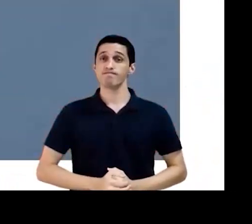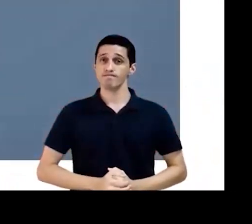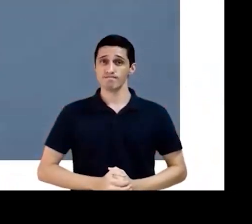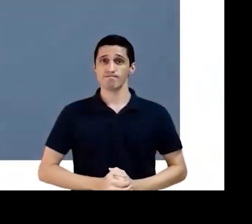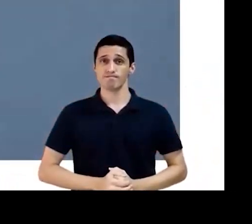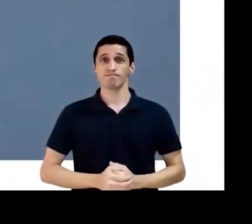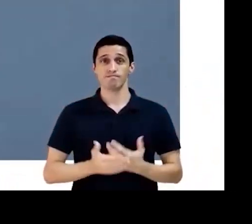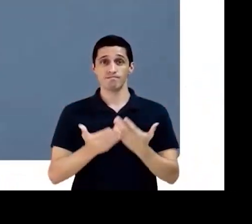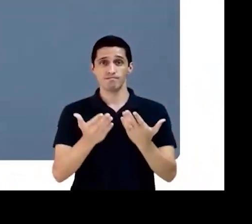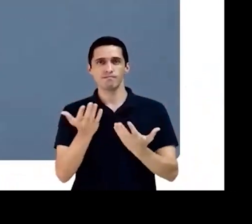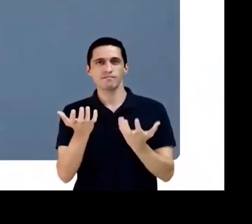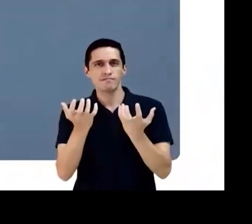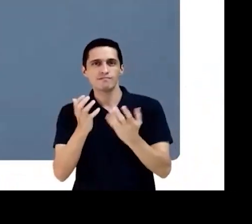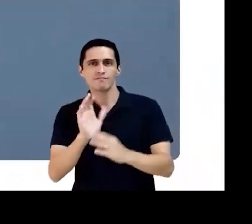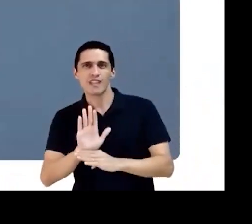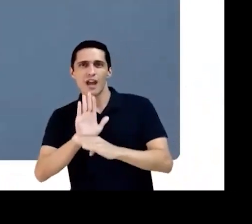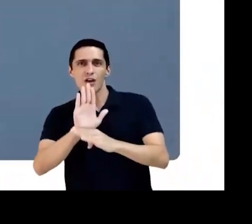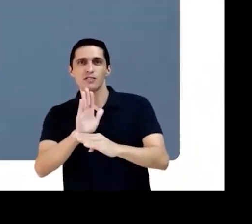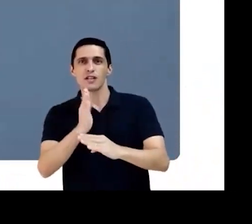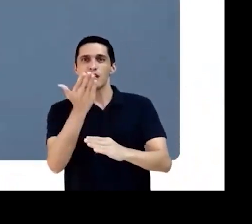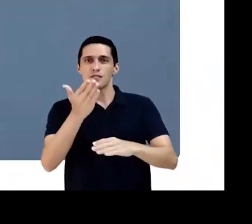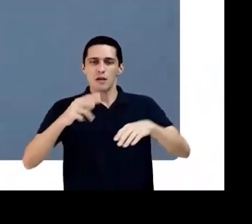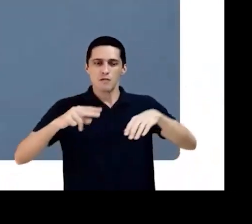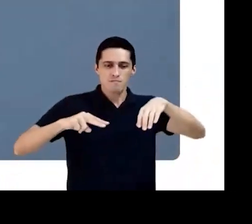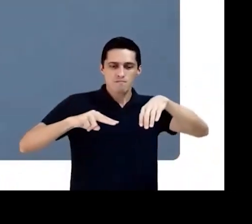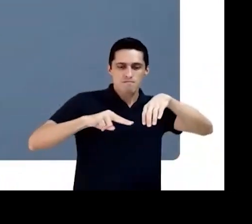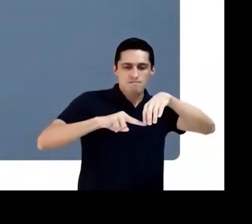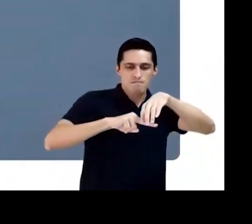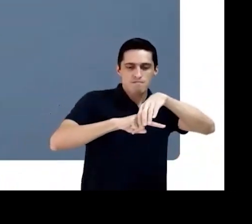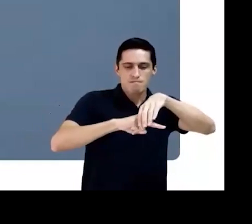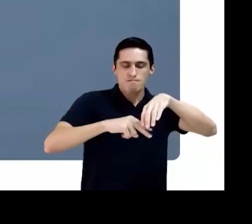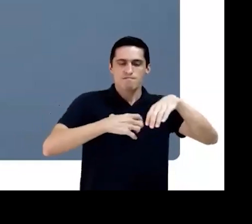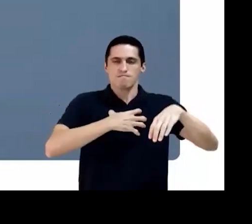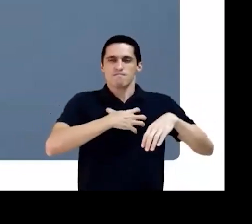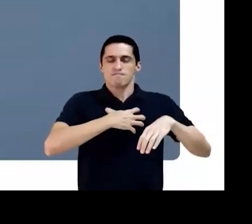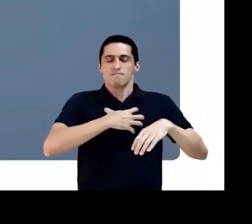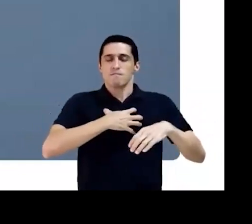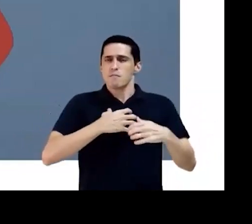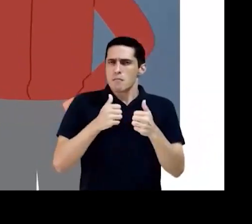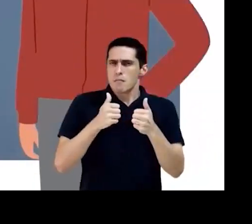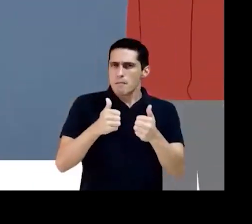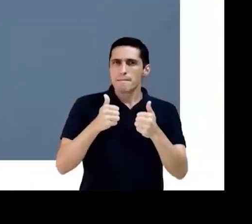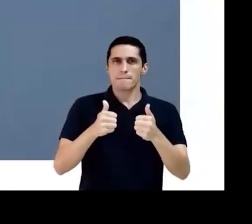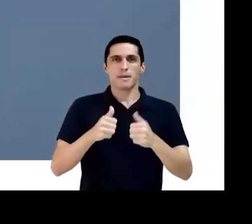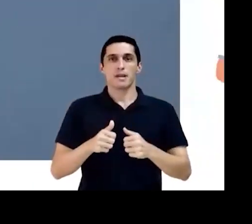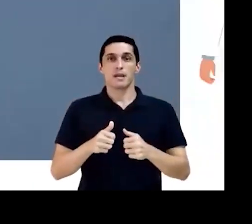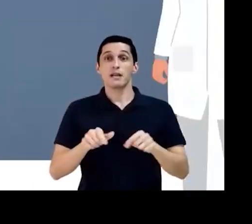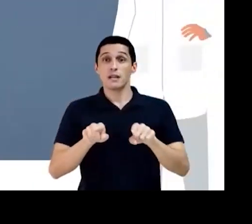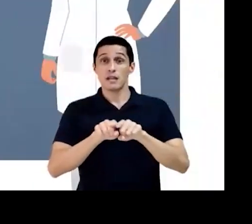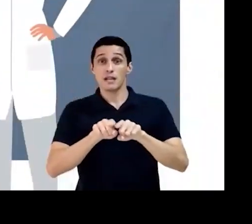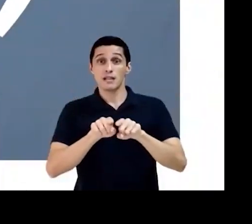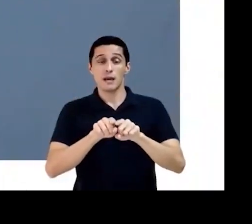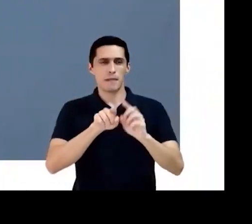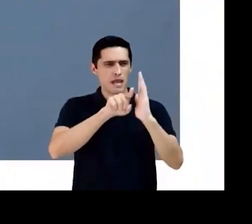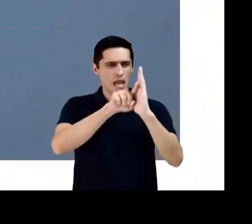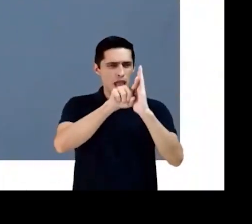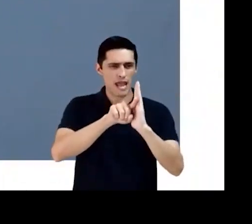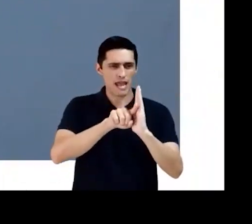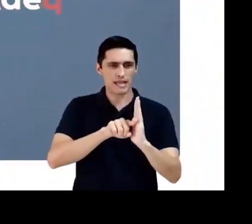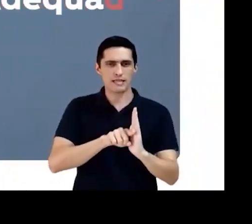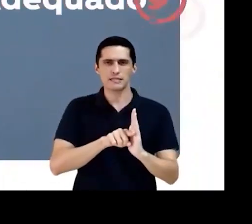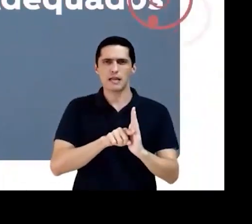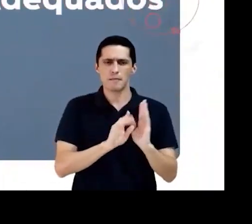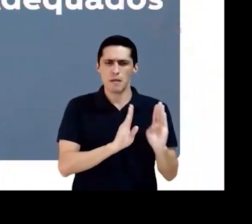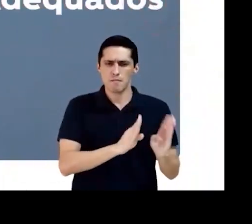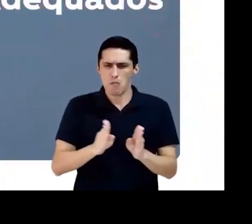é feito para que o paciente tenha a melhor experiência durante a realização da ressonância magnética e para que o exame seja realizado com o